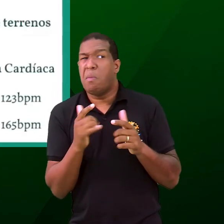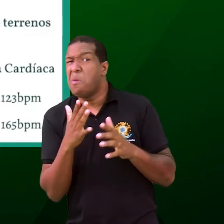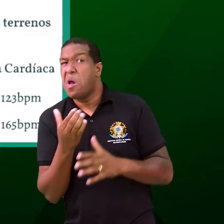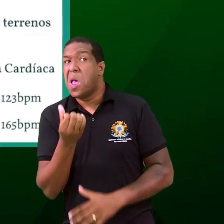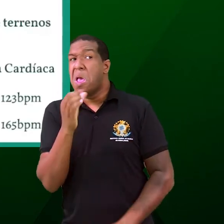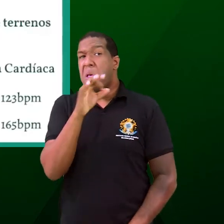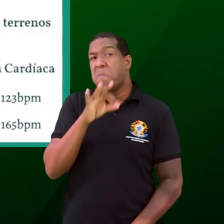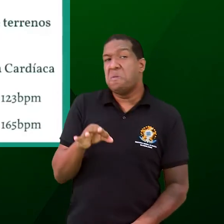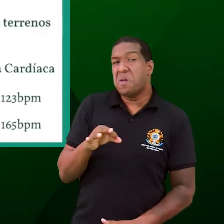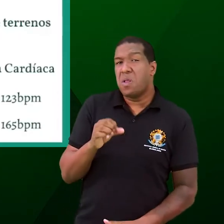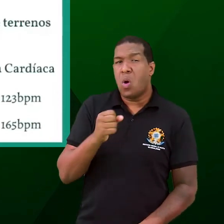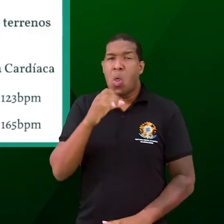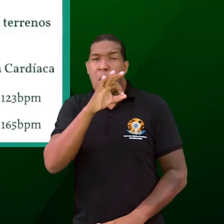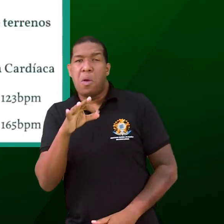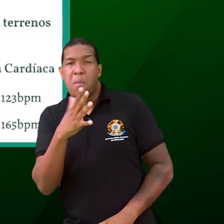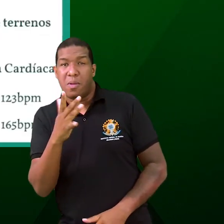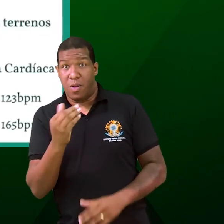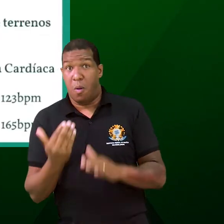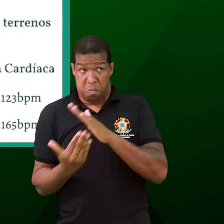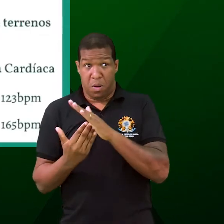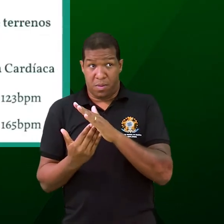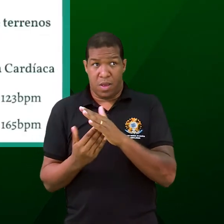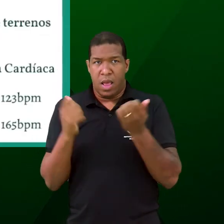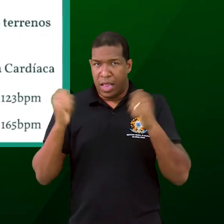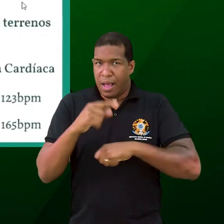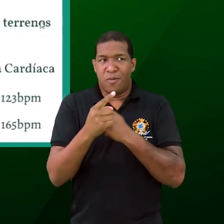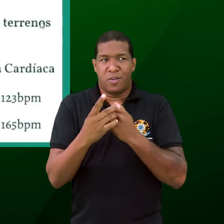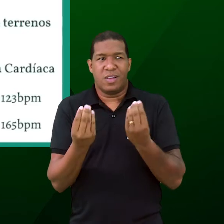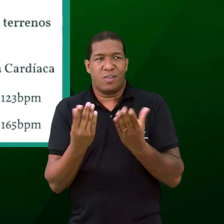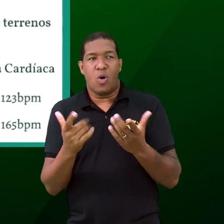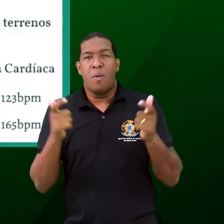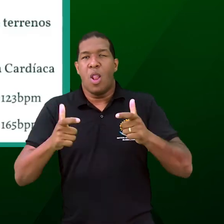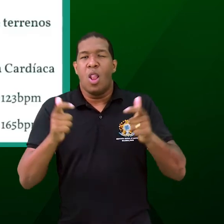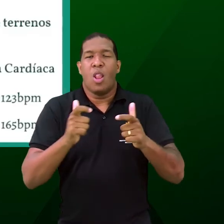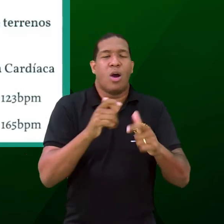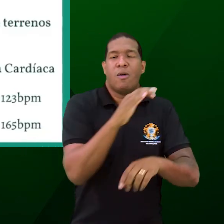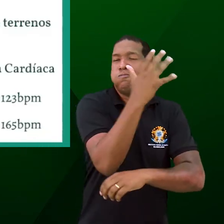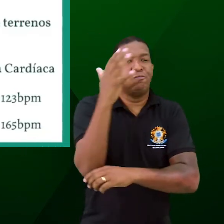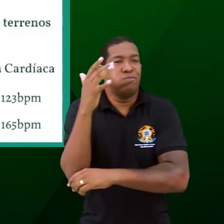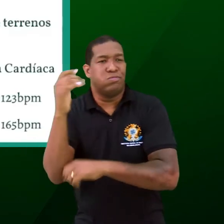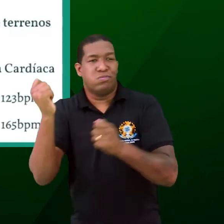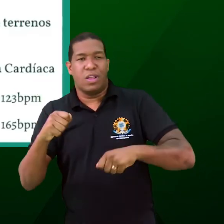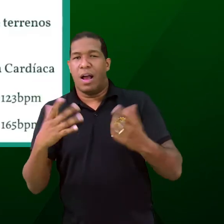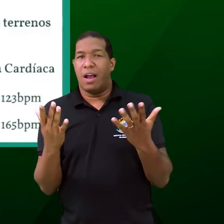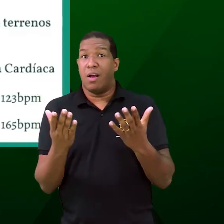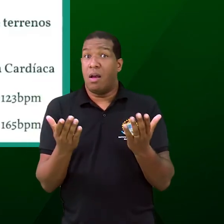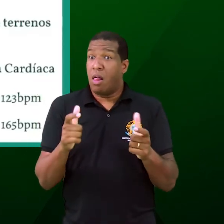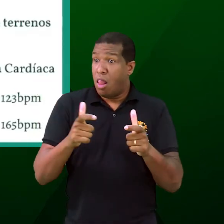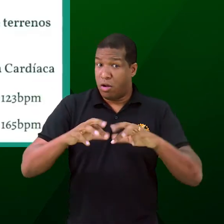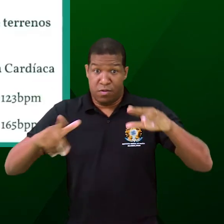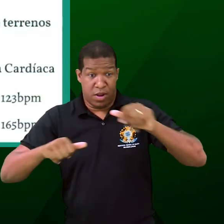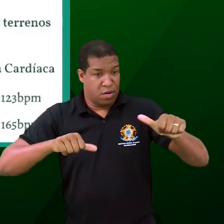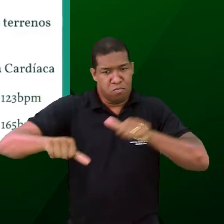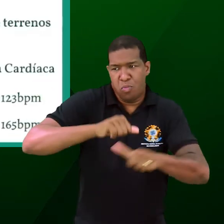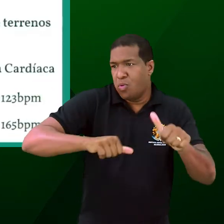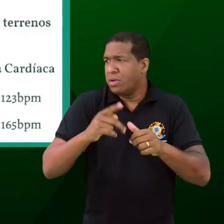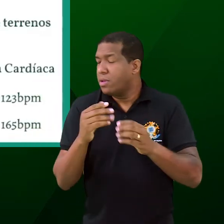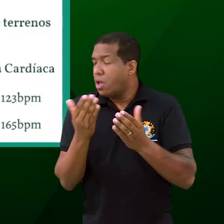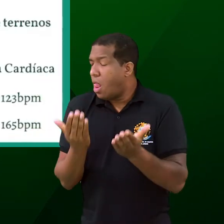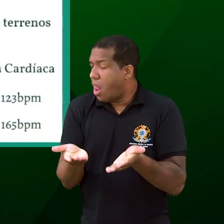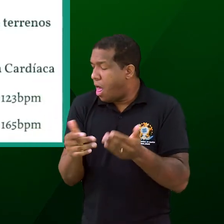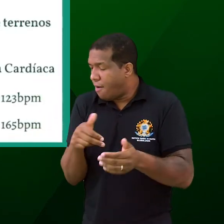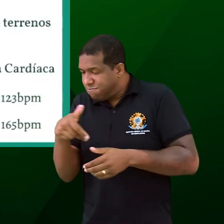recomendo, né? Ah, vou começar, já preciso comprar tudo. Não, calma. Vai por etapas, vê mesmo se tu vai querer, porque senão tu acaba gastando em